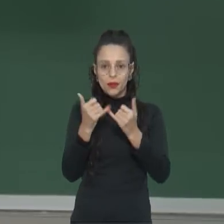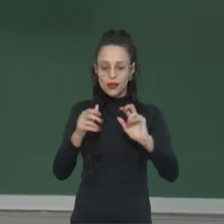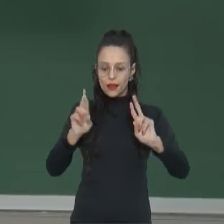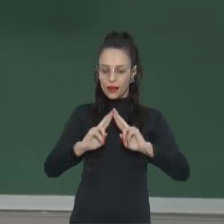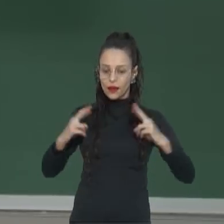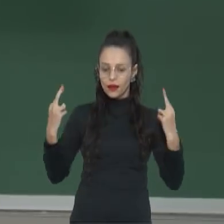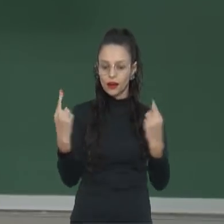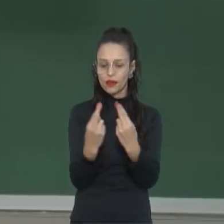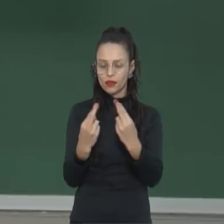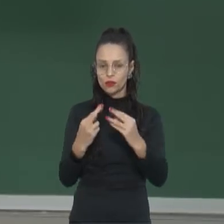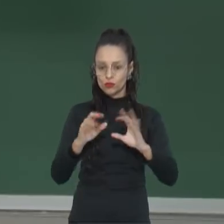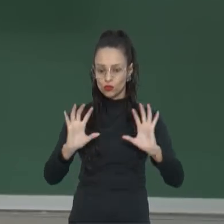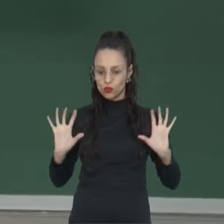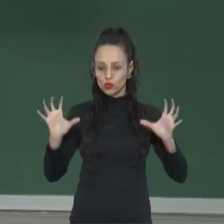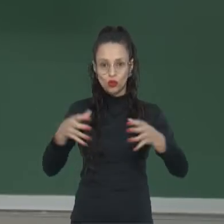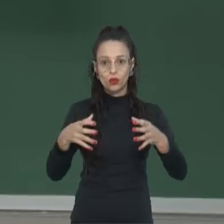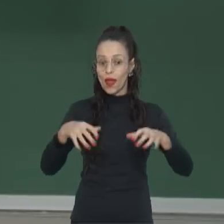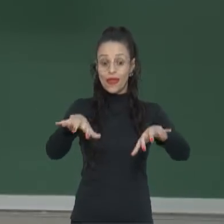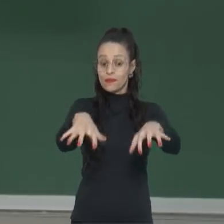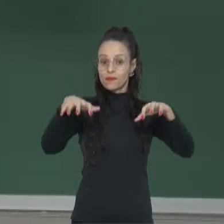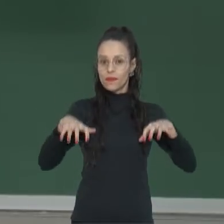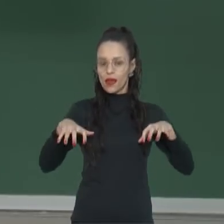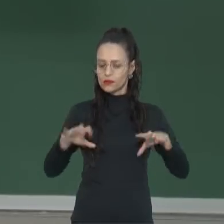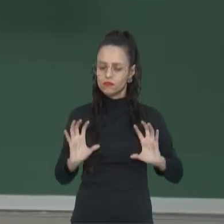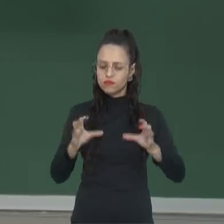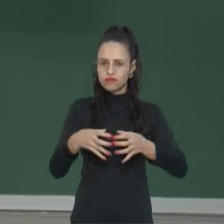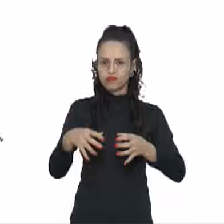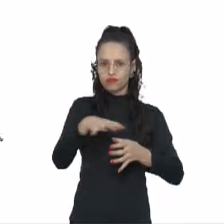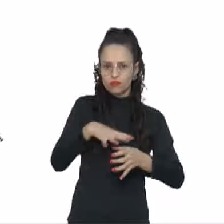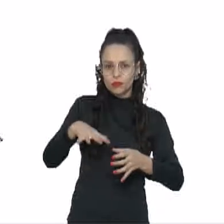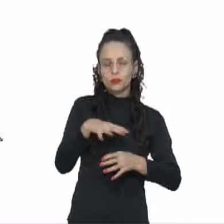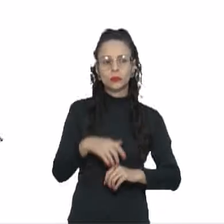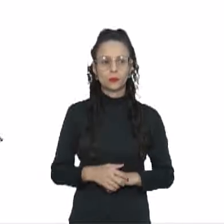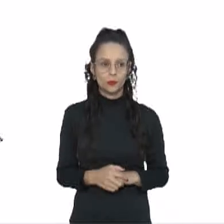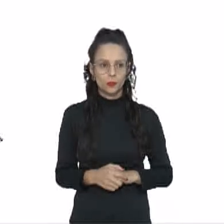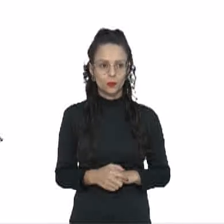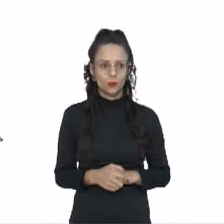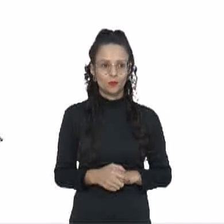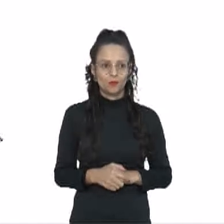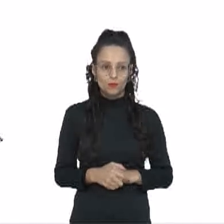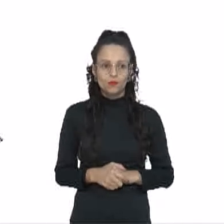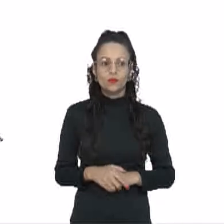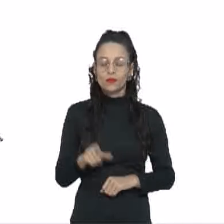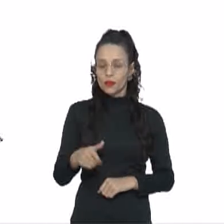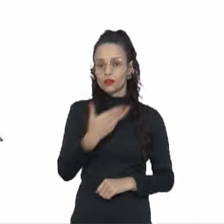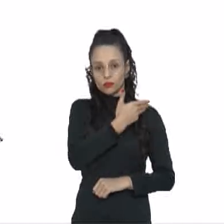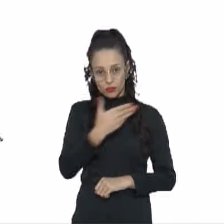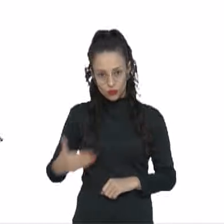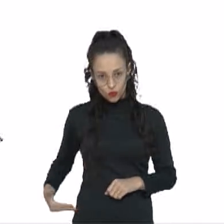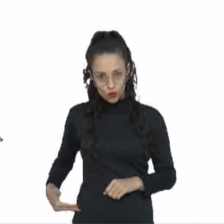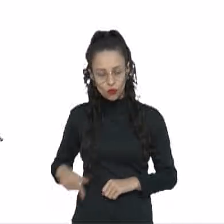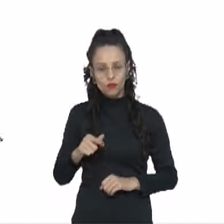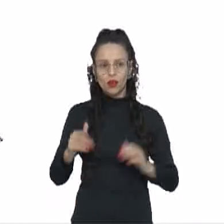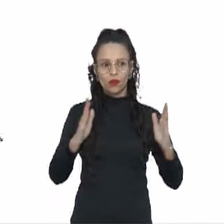reino ainda, o início, não é um império. Com o governo de Pachacuti, entre 1438 a